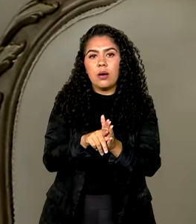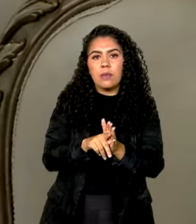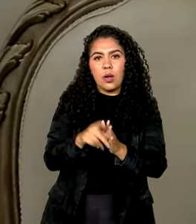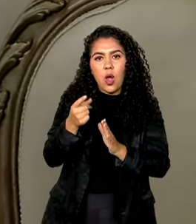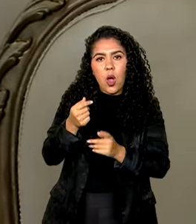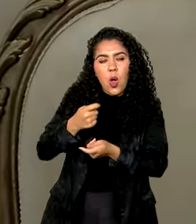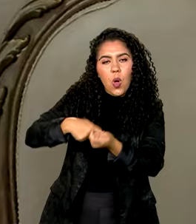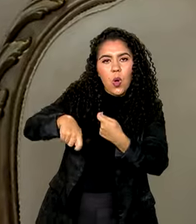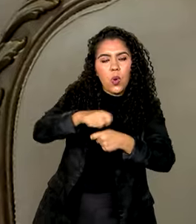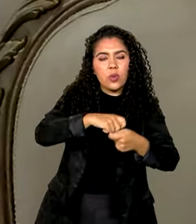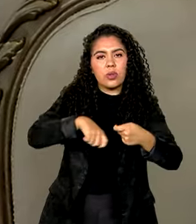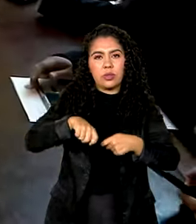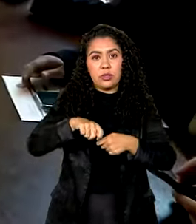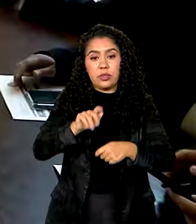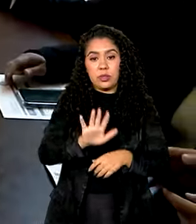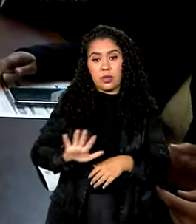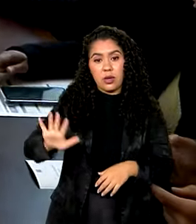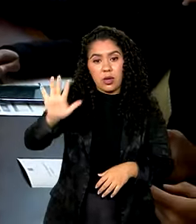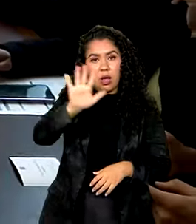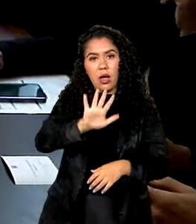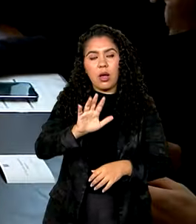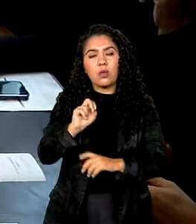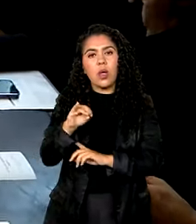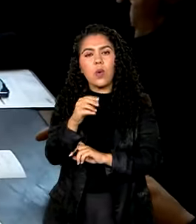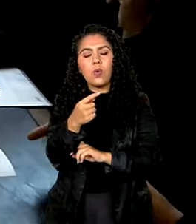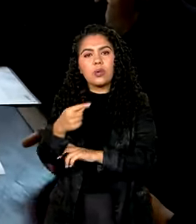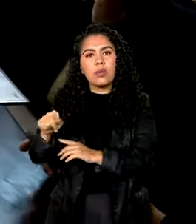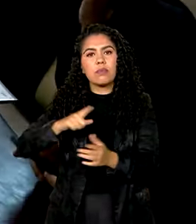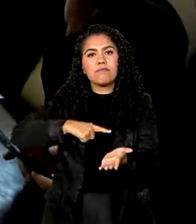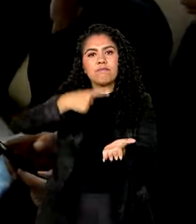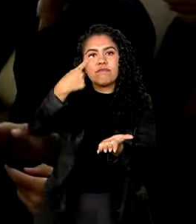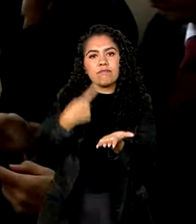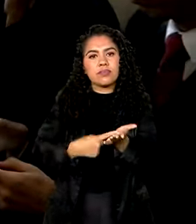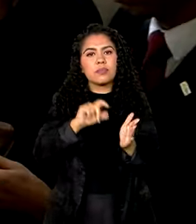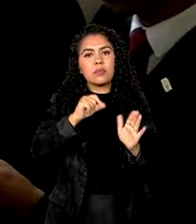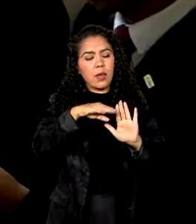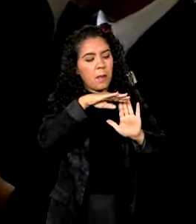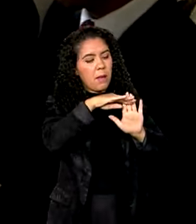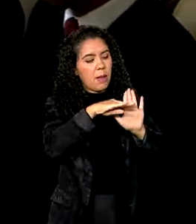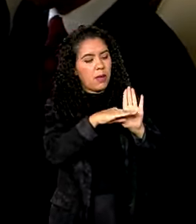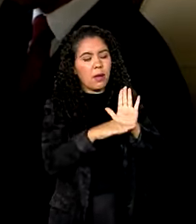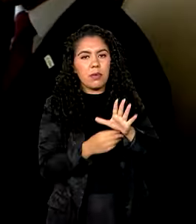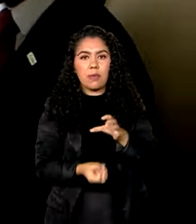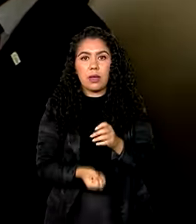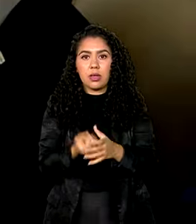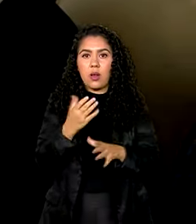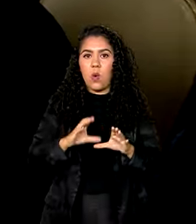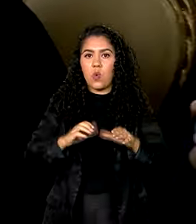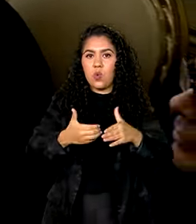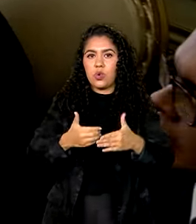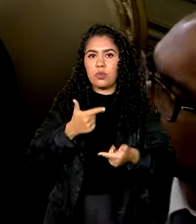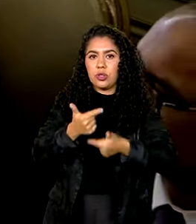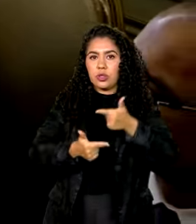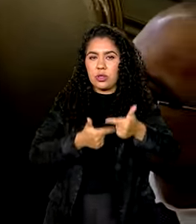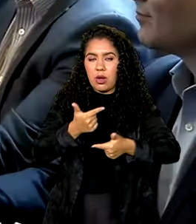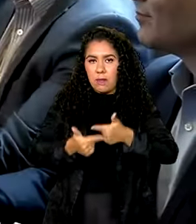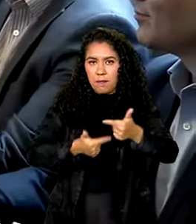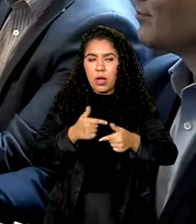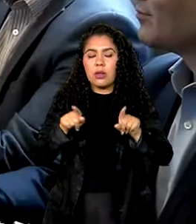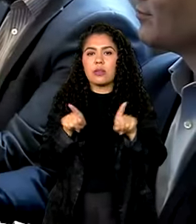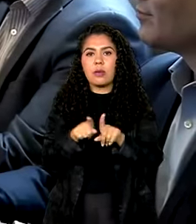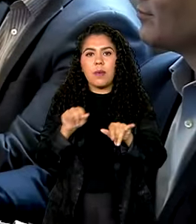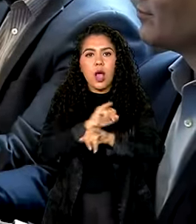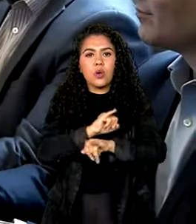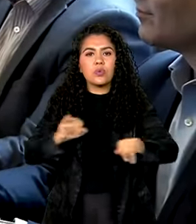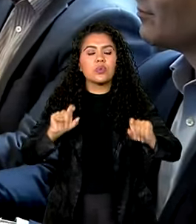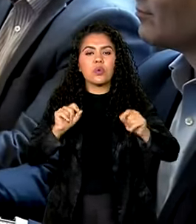Ministério Público do Rio Grande do Sul um protocolo de intenções para a criação de um grupo de trabalho no estado e anunciou o lançamento de